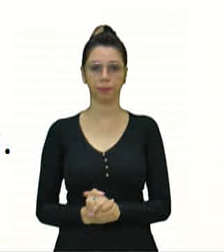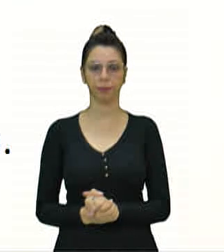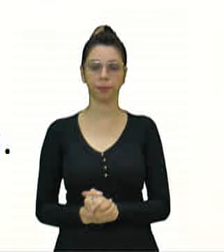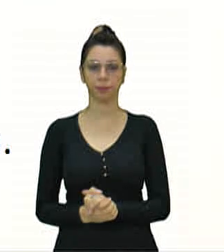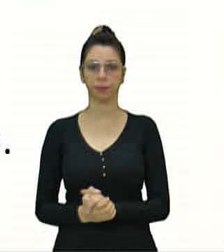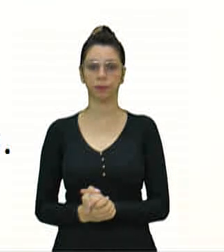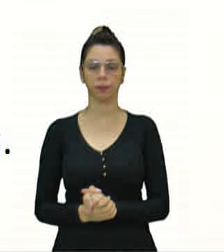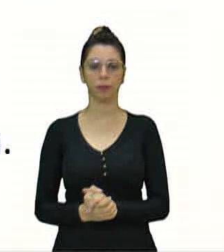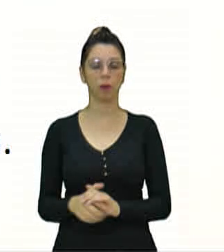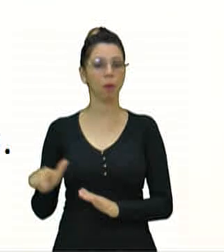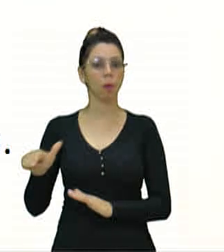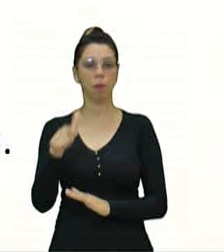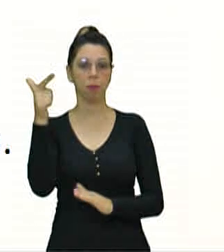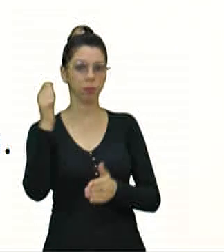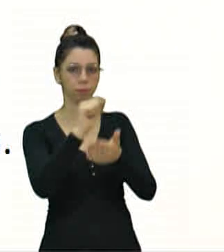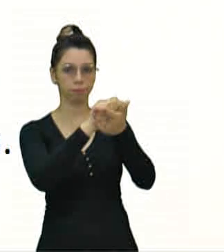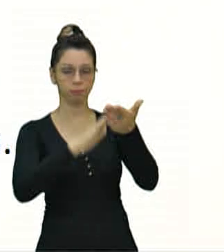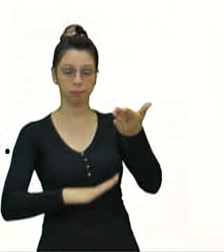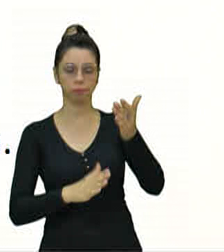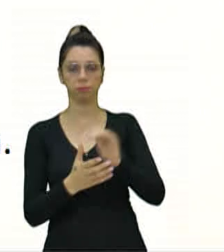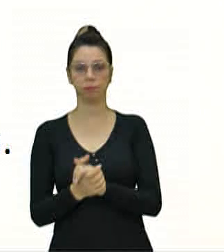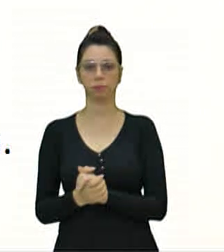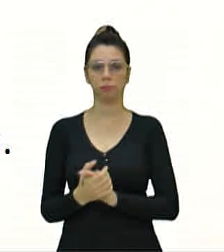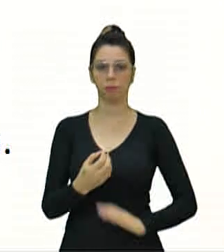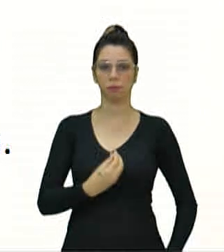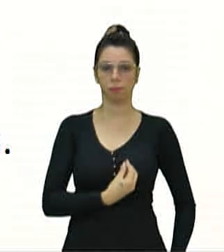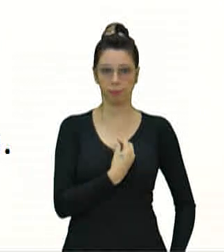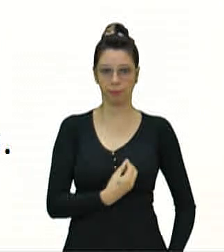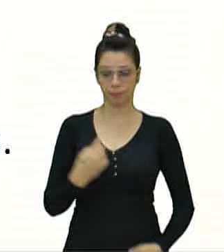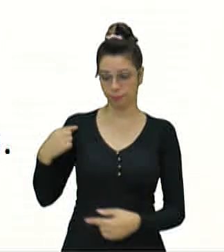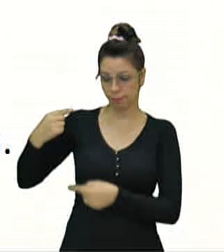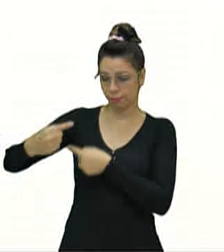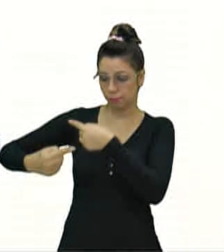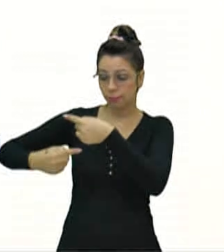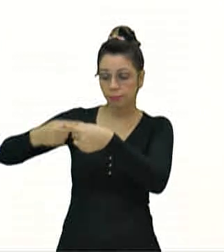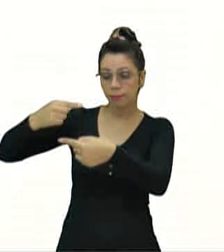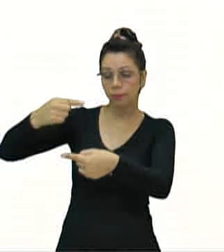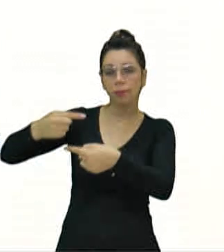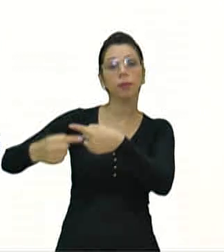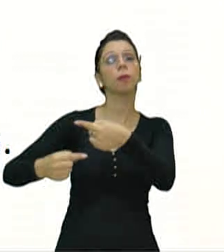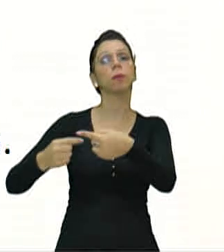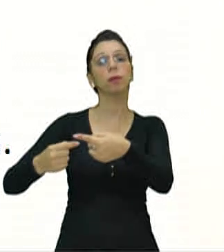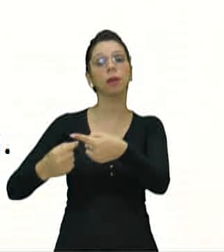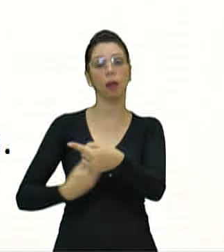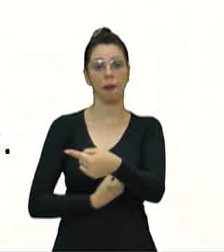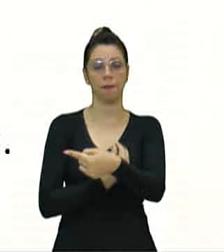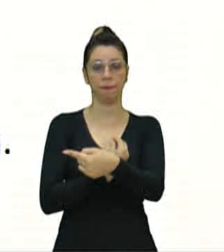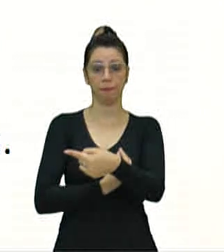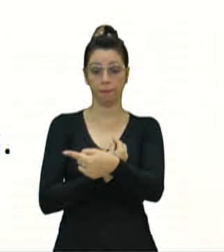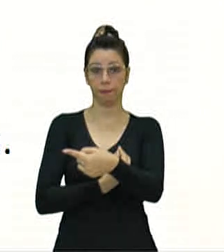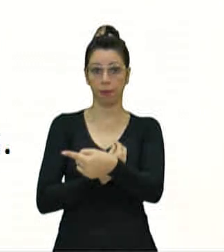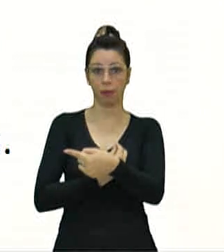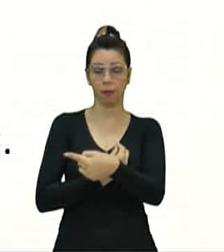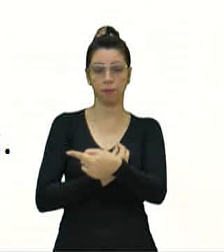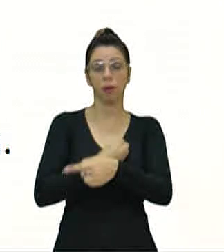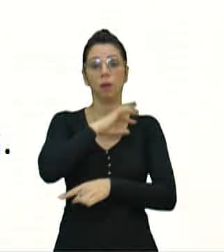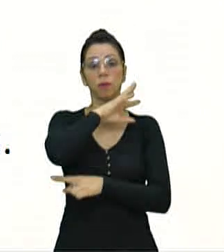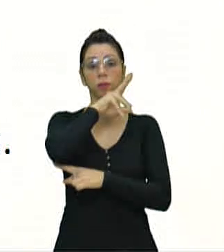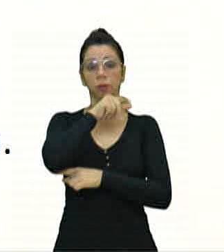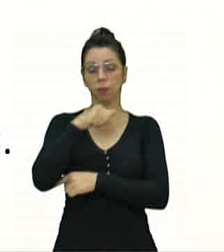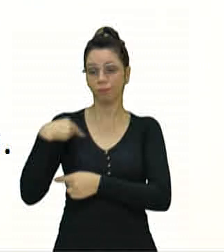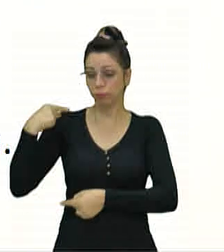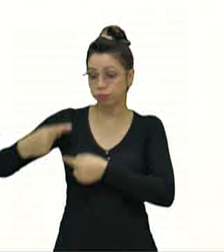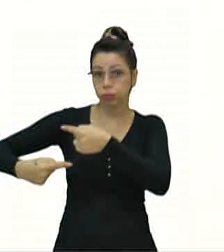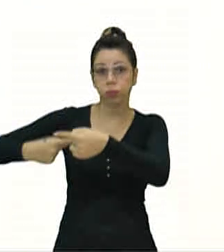Novo quiz. A reprodução é o processo pelo qual seres vivos perpetuam sua espécie. Atente às